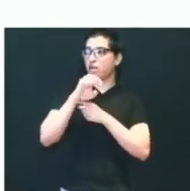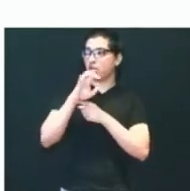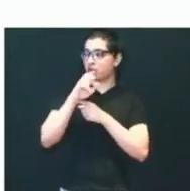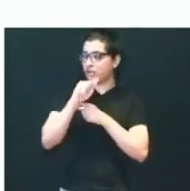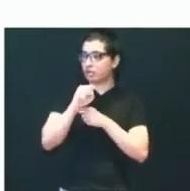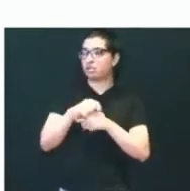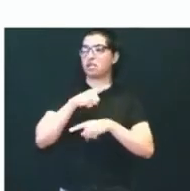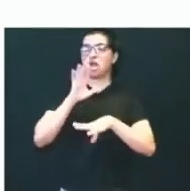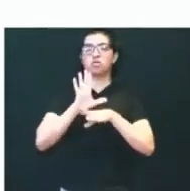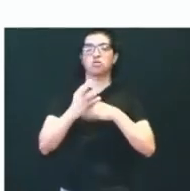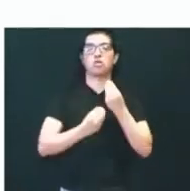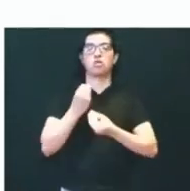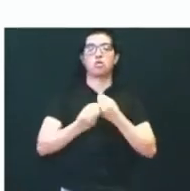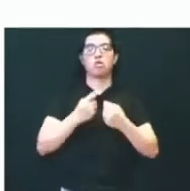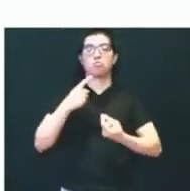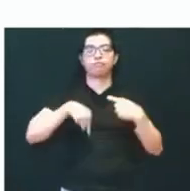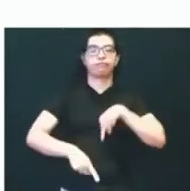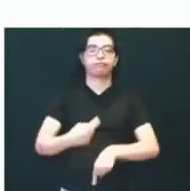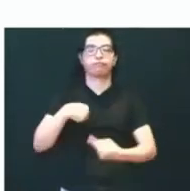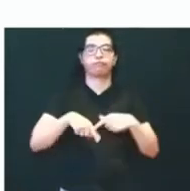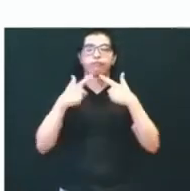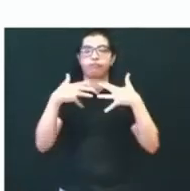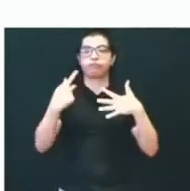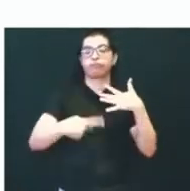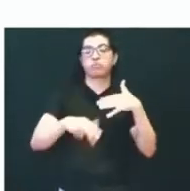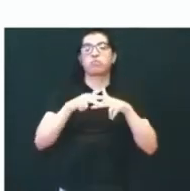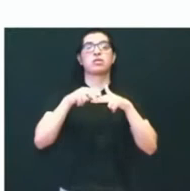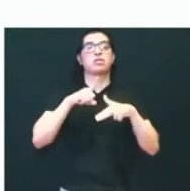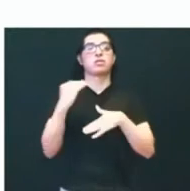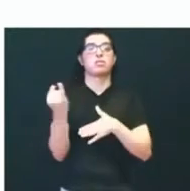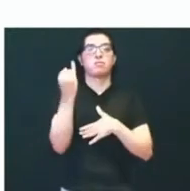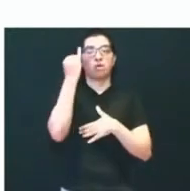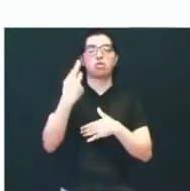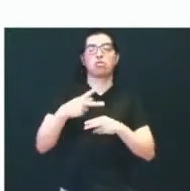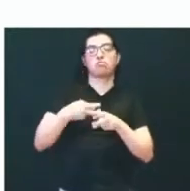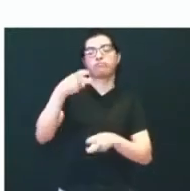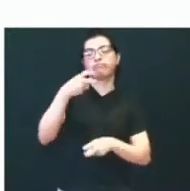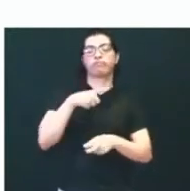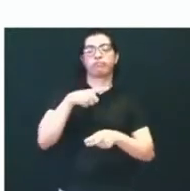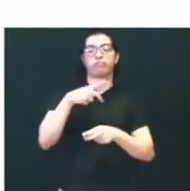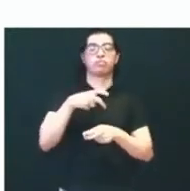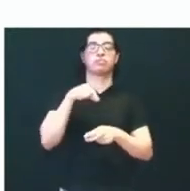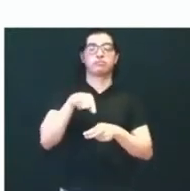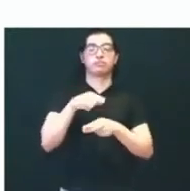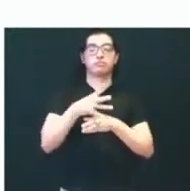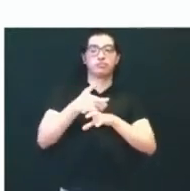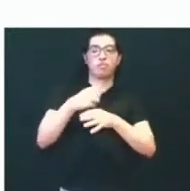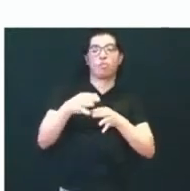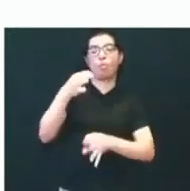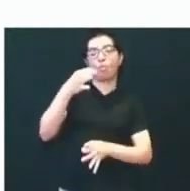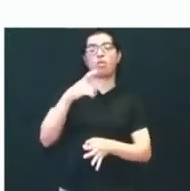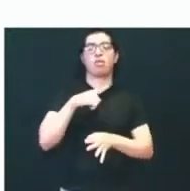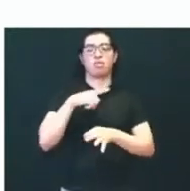do sangue. Então, daí a gente tira a importância da medula óssea, né? A medula óssea produz todas essas